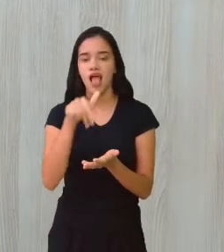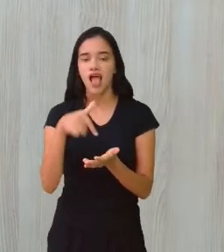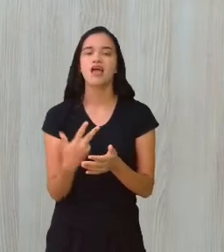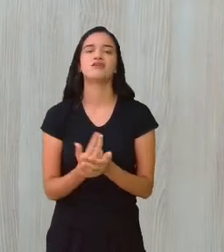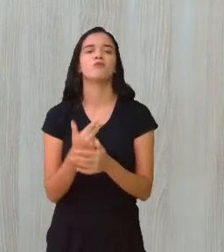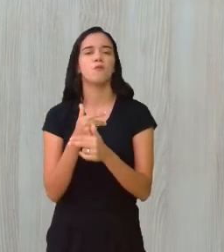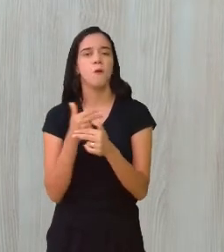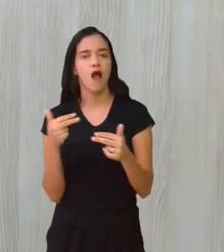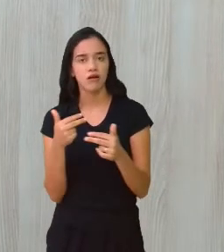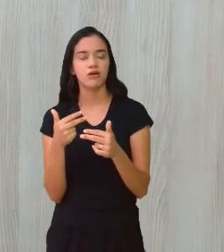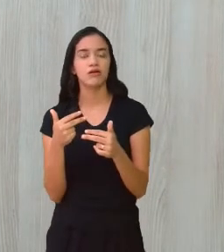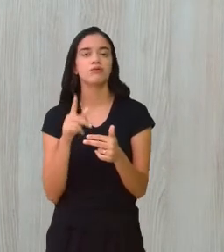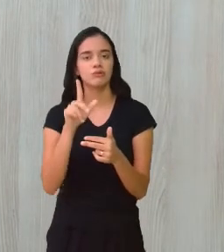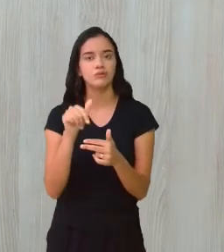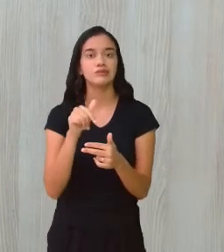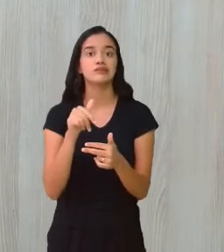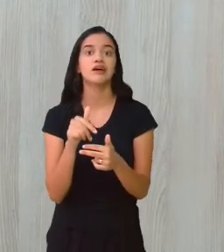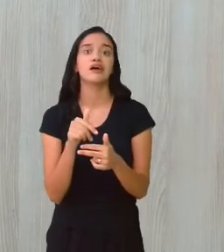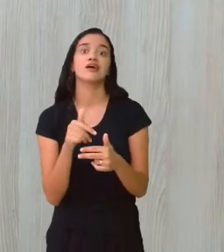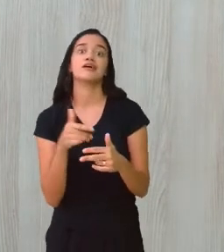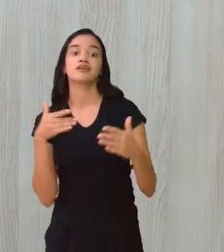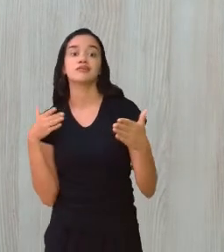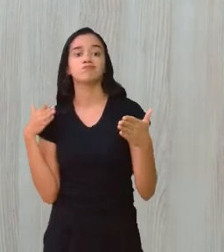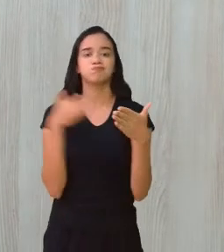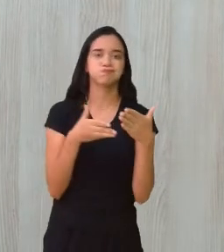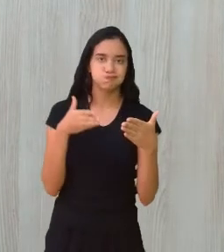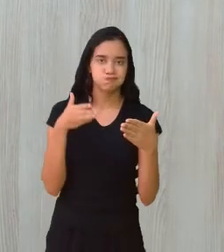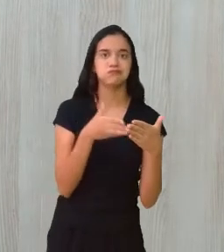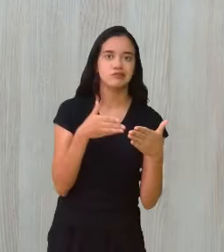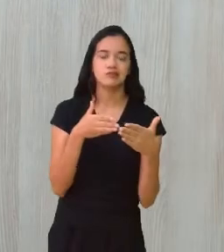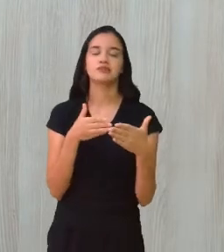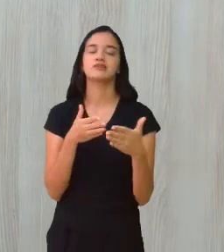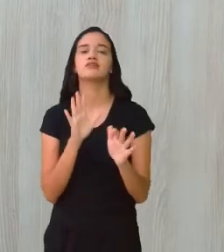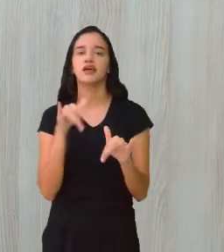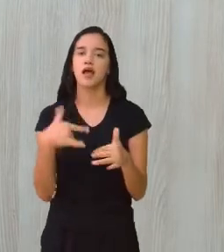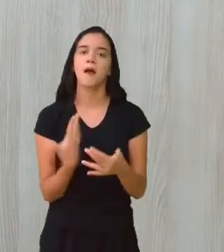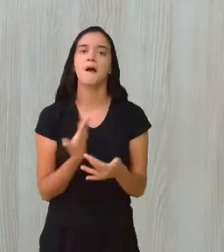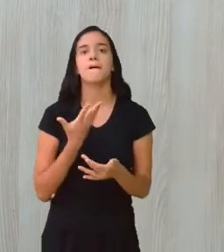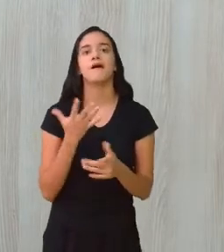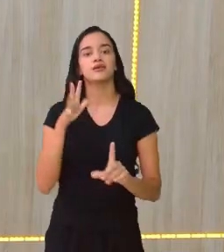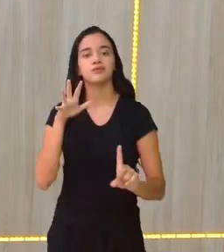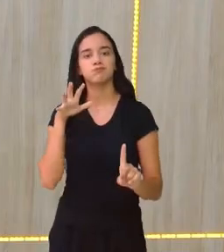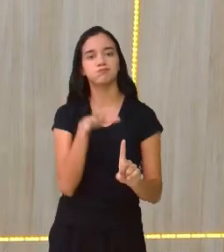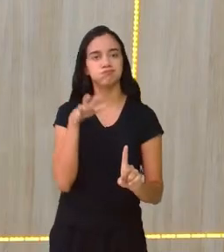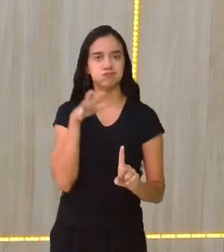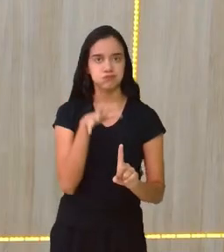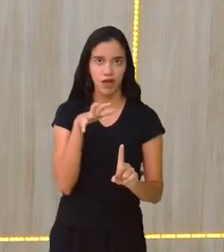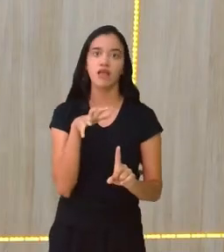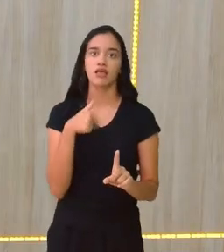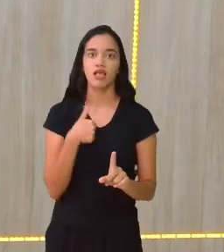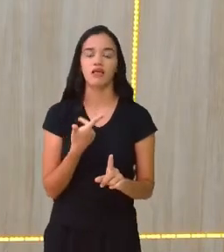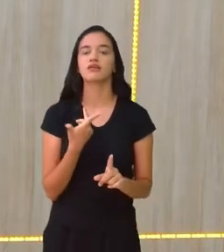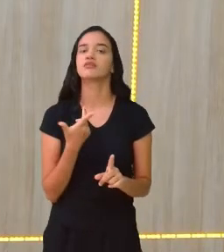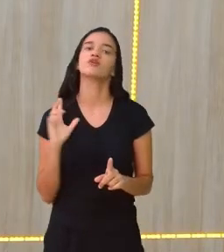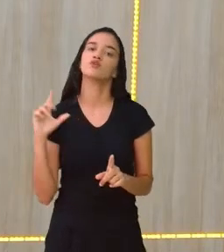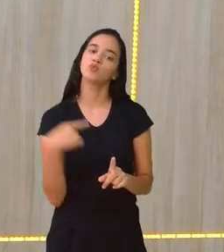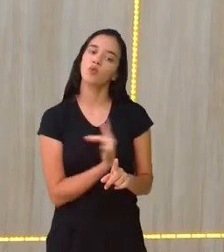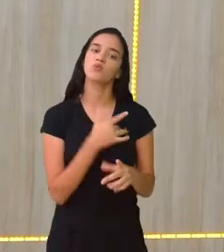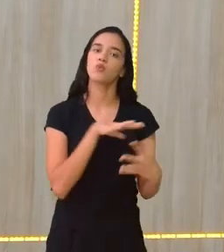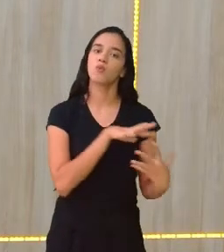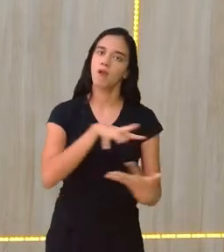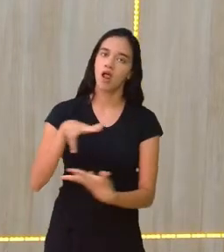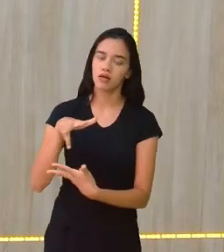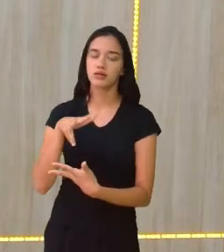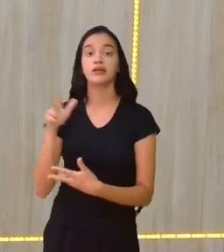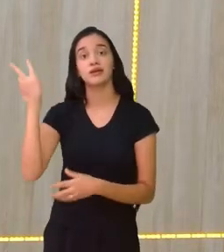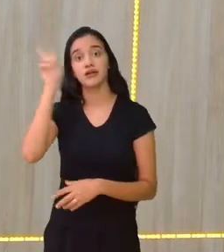fato que impacta o nosso planeta Terra como um todo, né? É isso, perfeito. E aí, só para a gente relembrar,